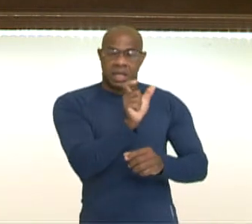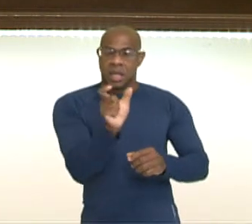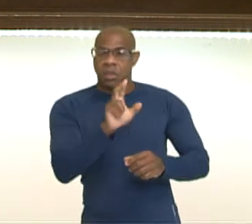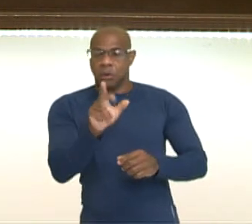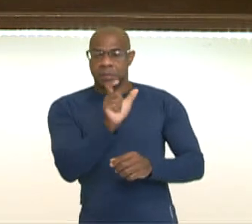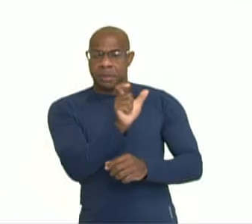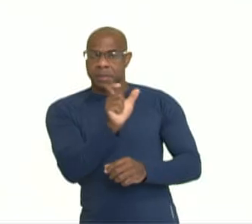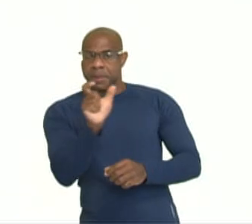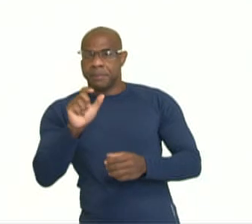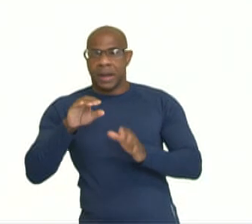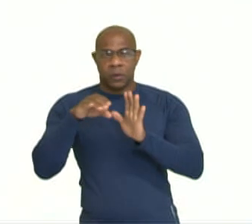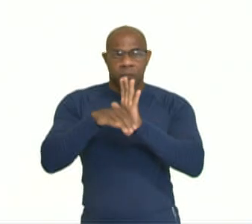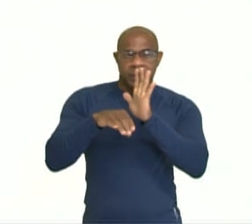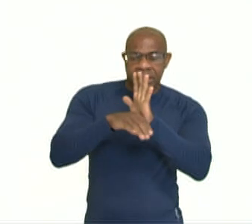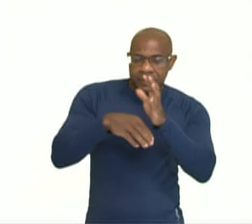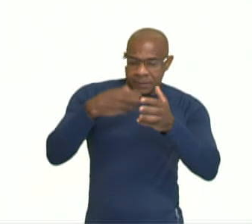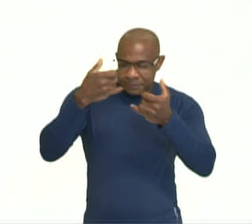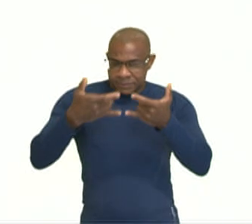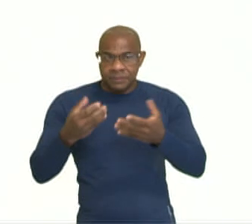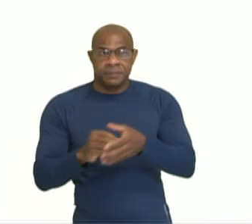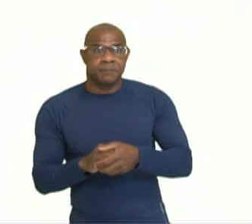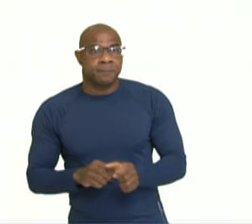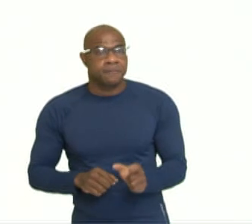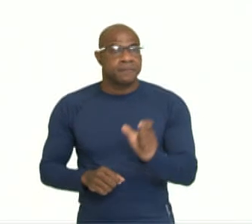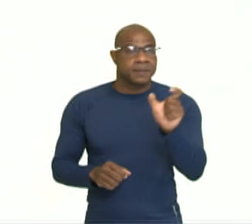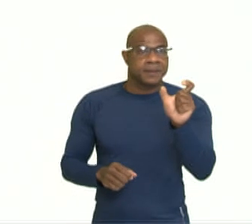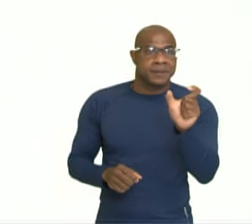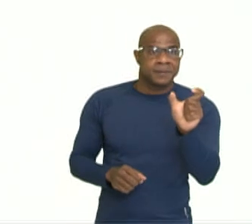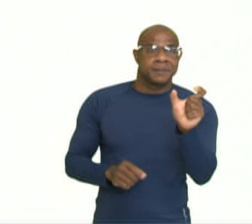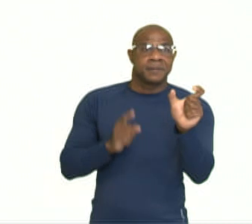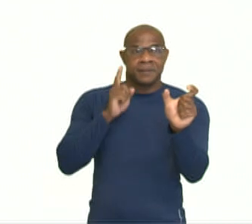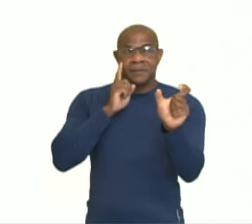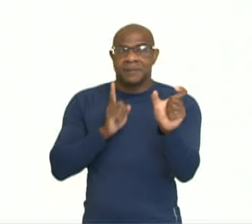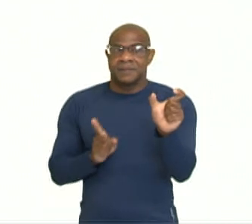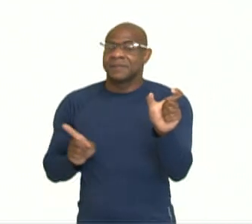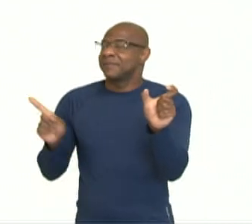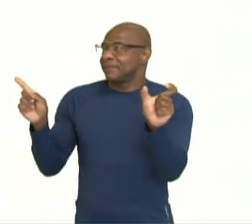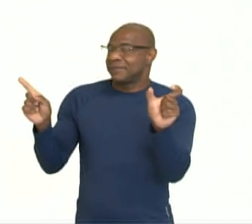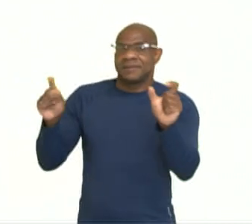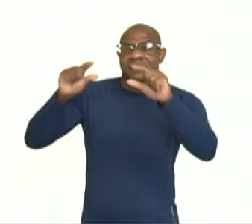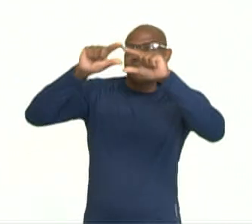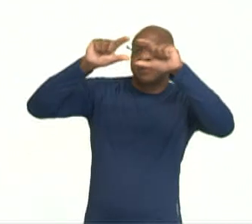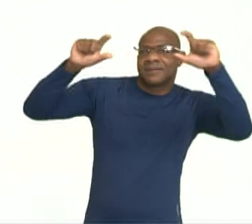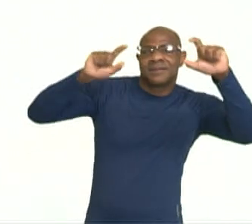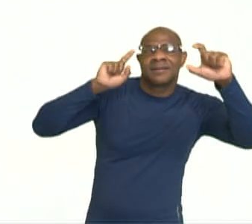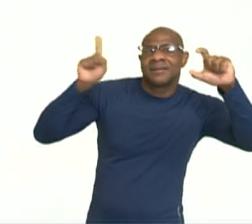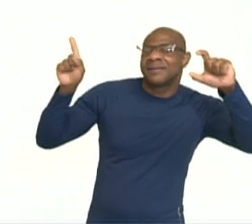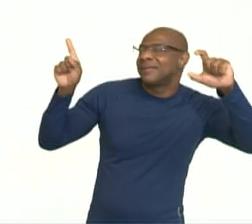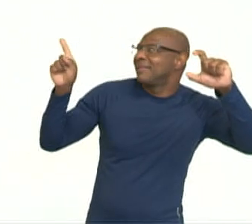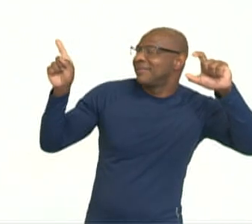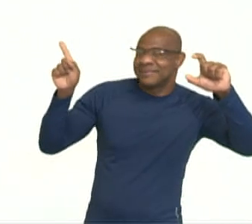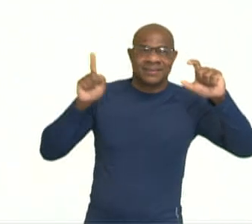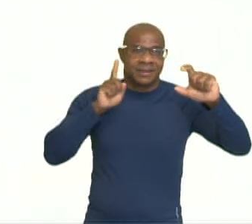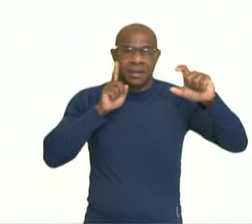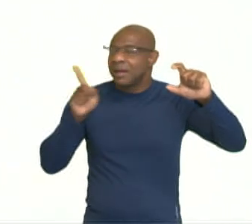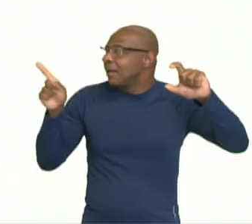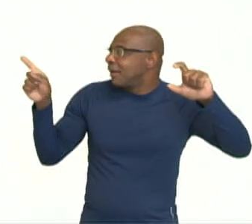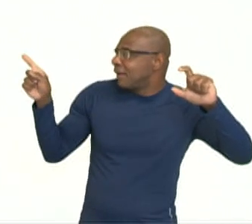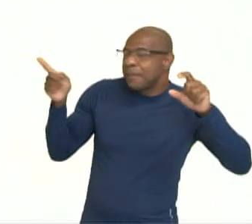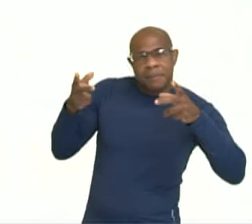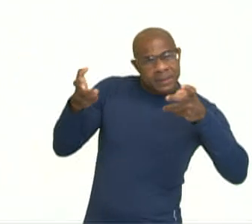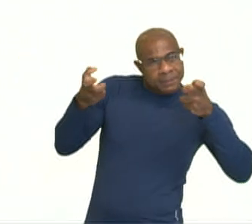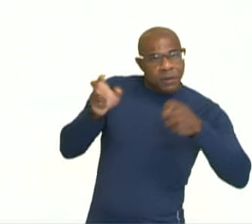majoritário. Então, dentro do nome, o nome é República Federativa Democrática Presidencialista do Brasil. Então, ao analisar